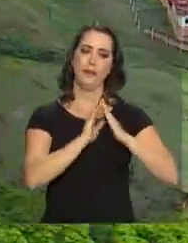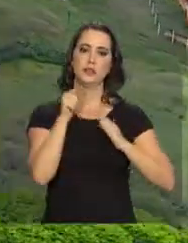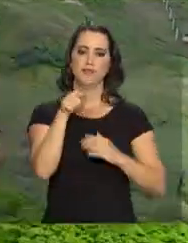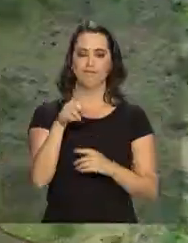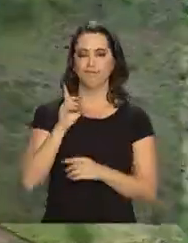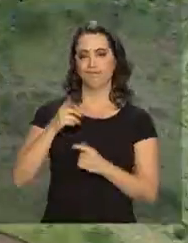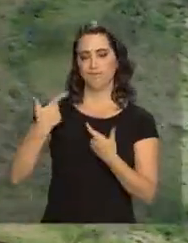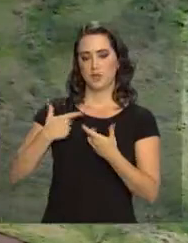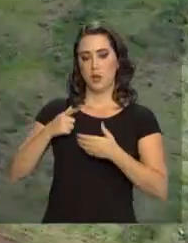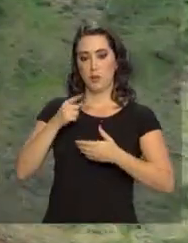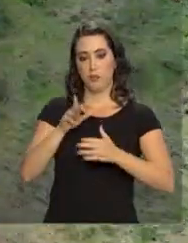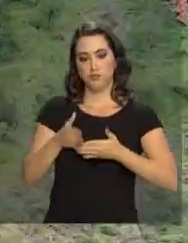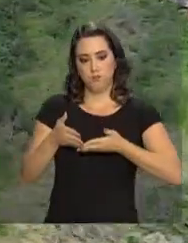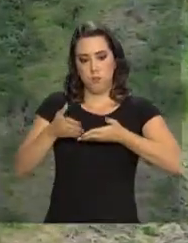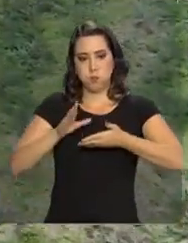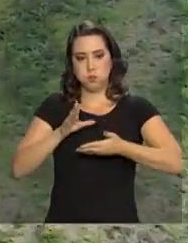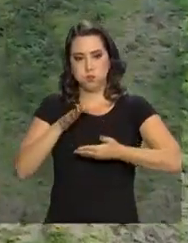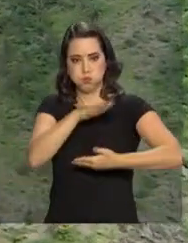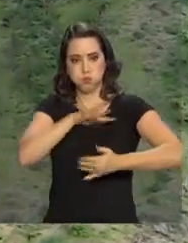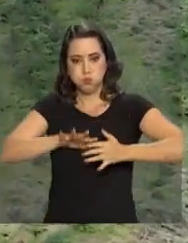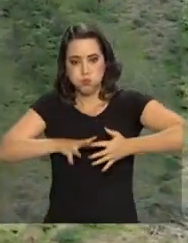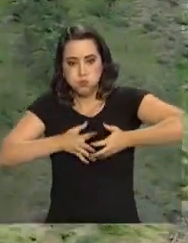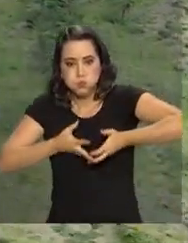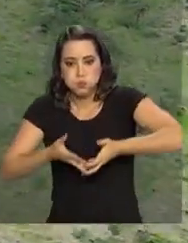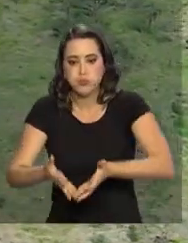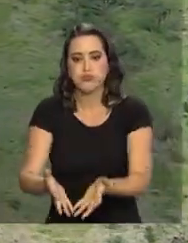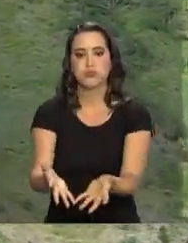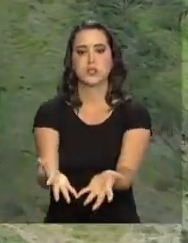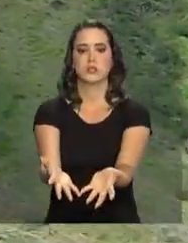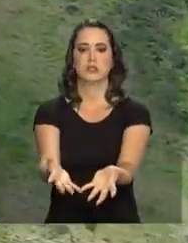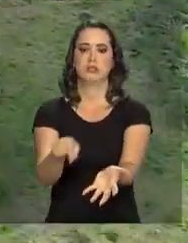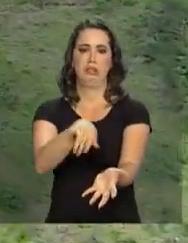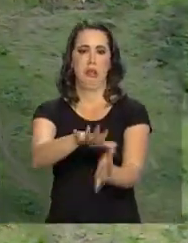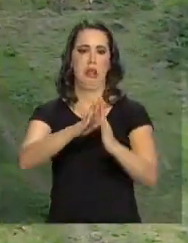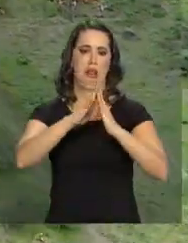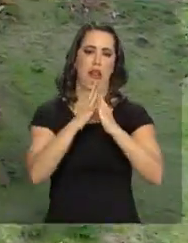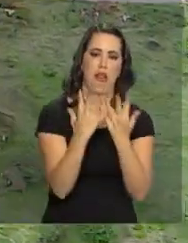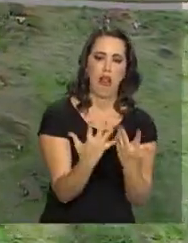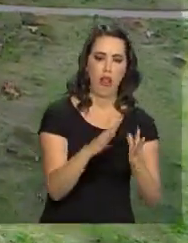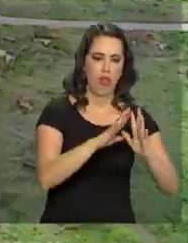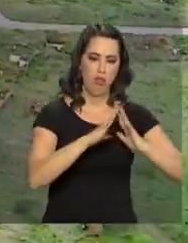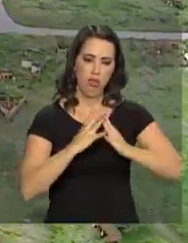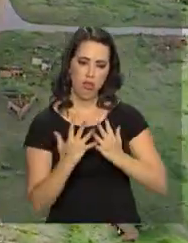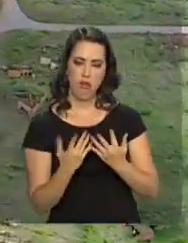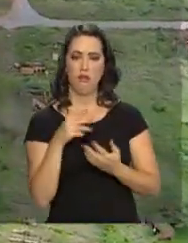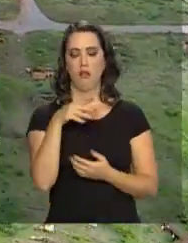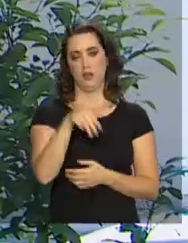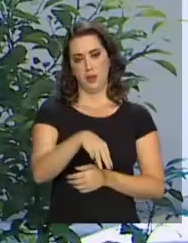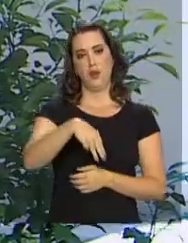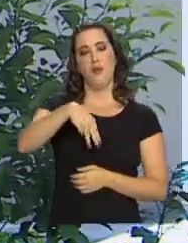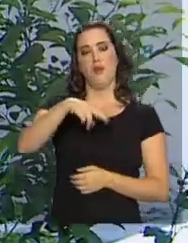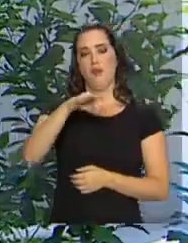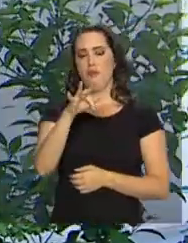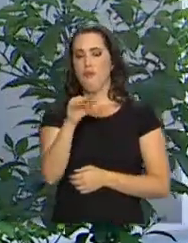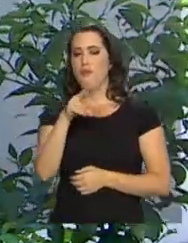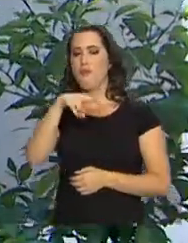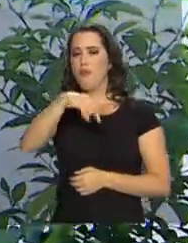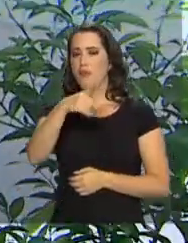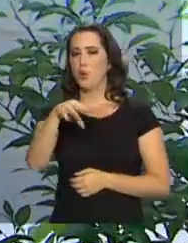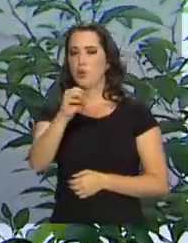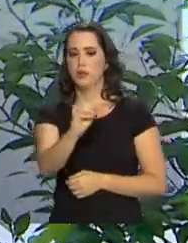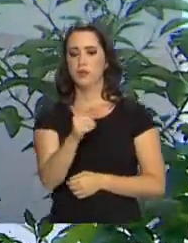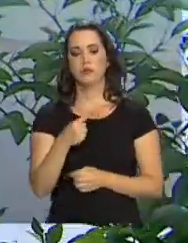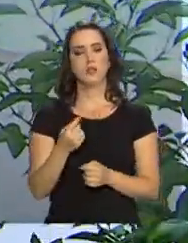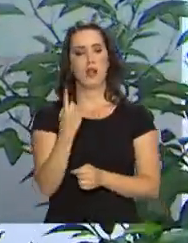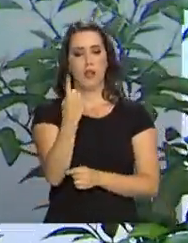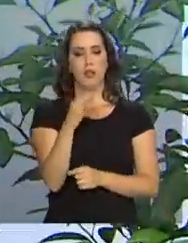Rodrigues, a comunidade mais atingida pela lama que vazou da barragem rompida de Fundão, da mineradora Samarco. Cada folha que